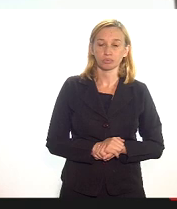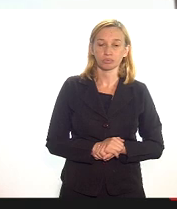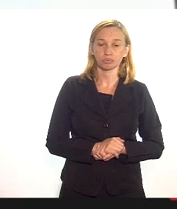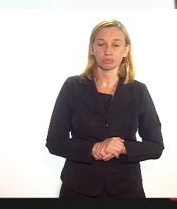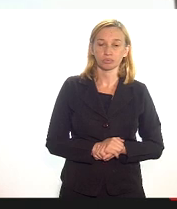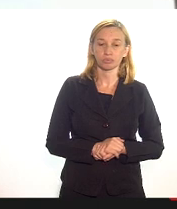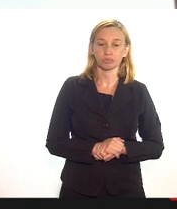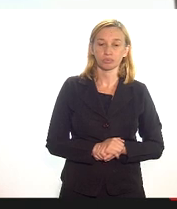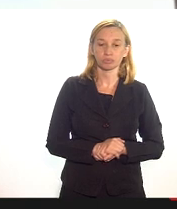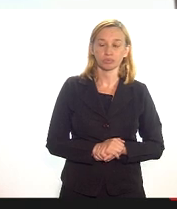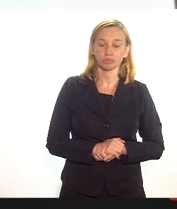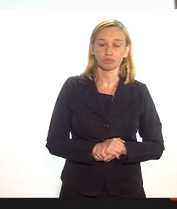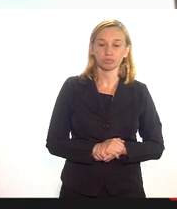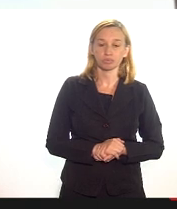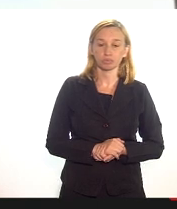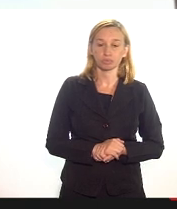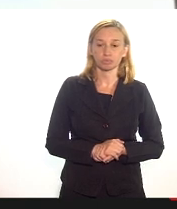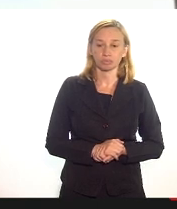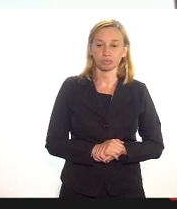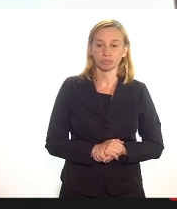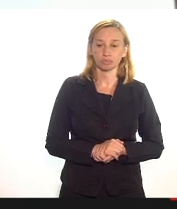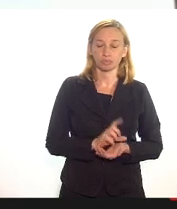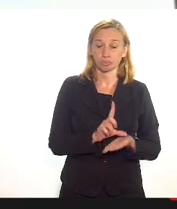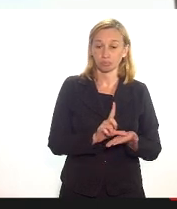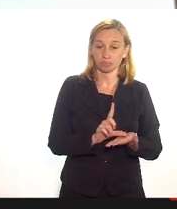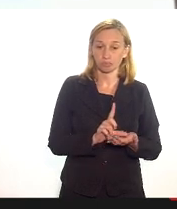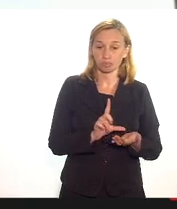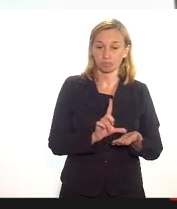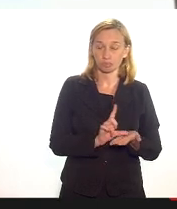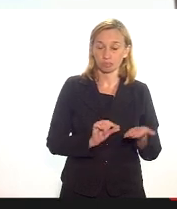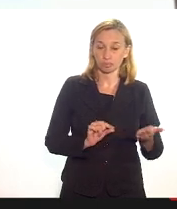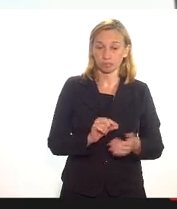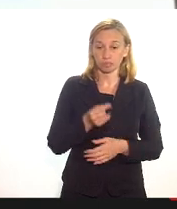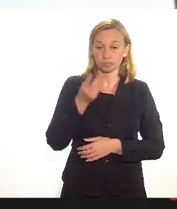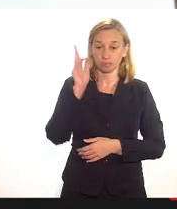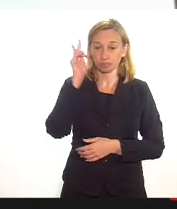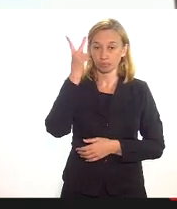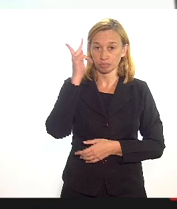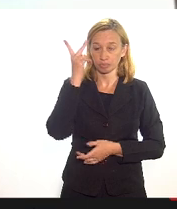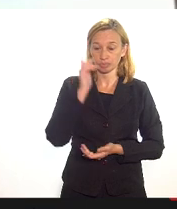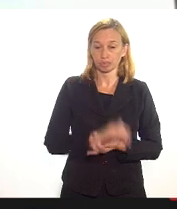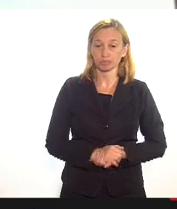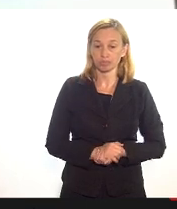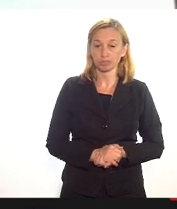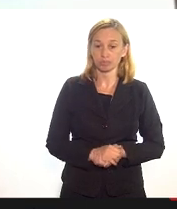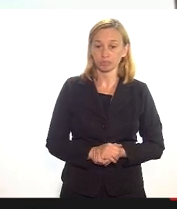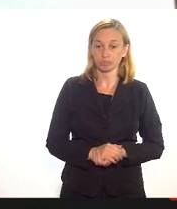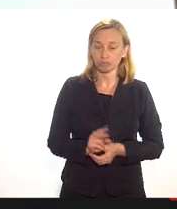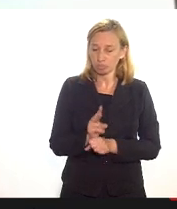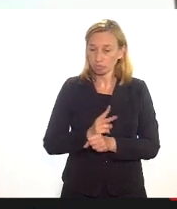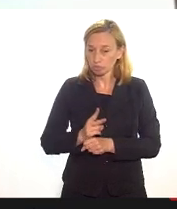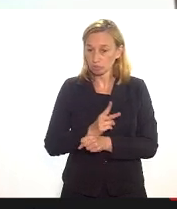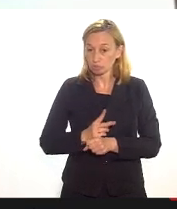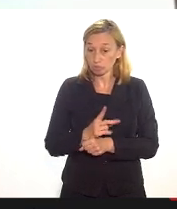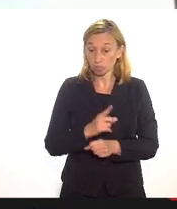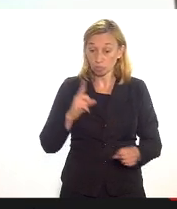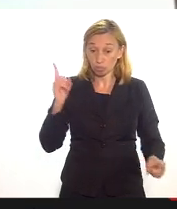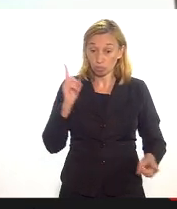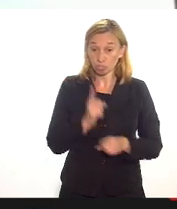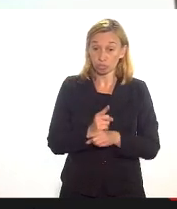arquivo histórico. Vamos na mão de obra, porque não é muito bem organizado, né? E achei